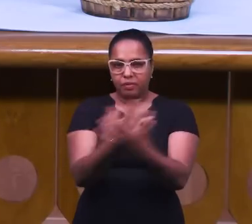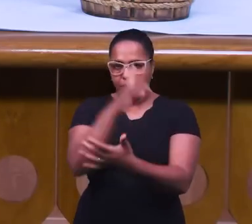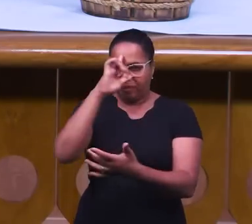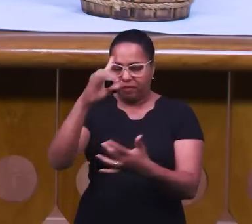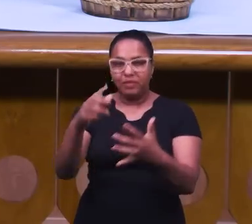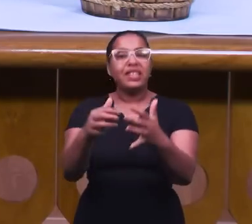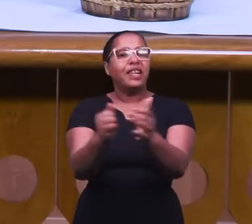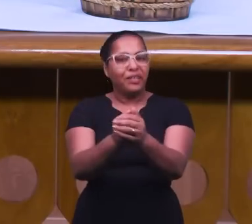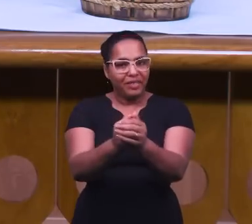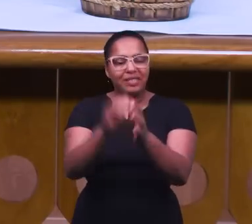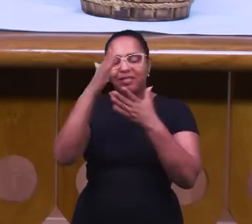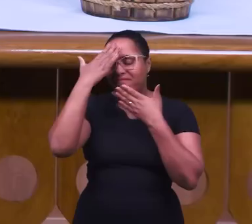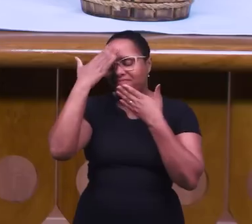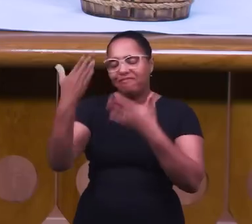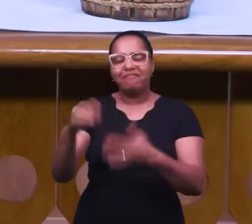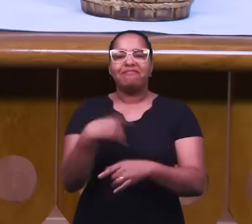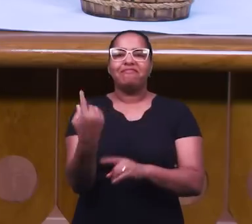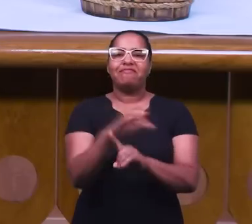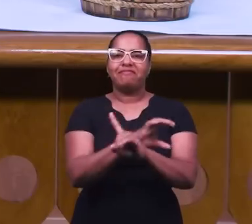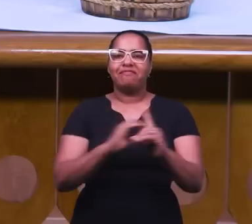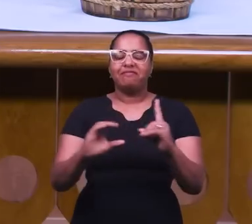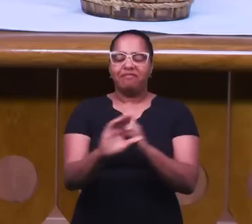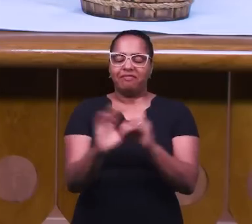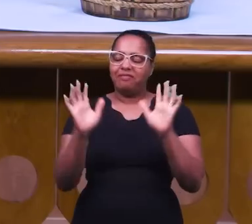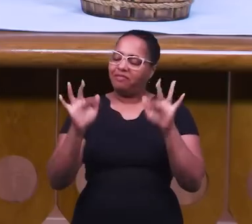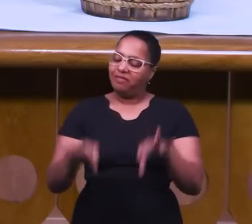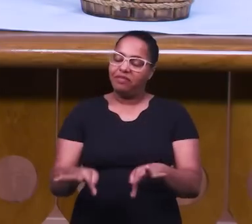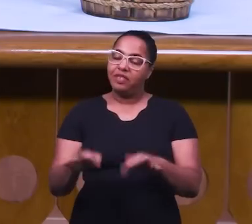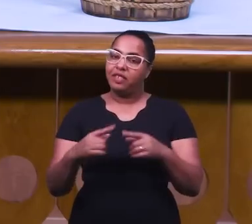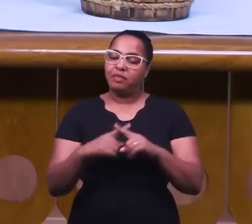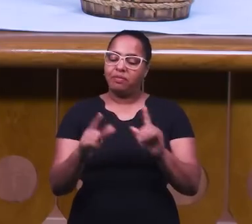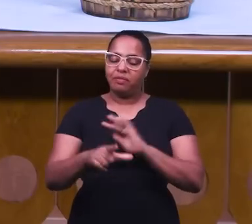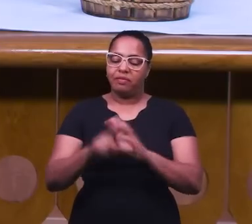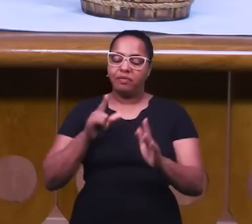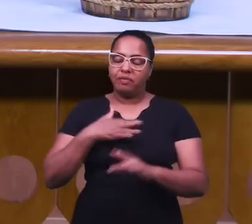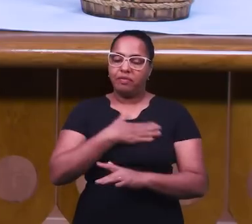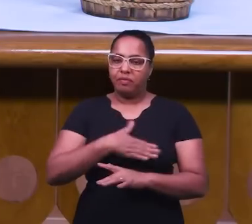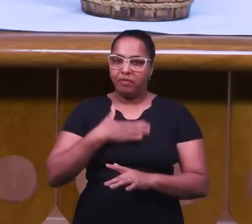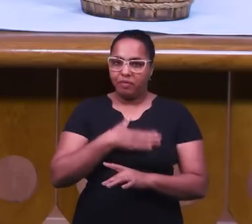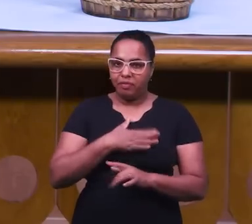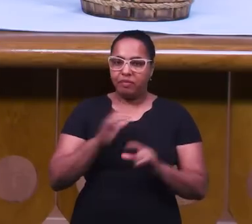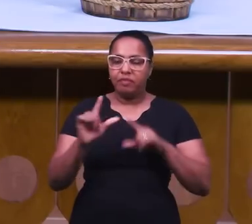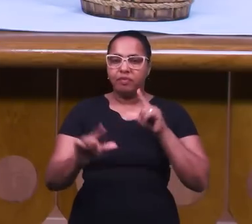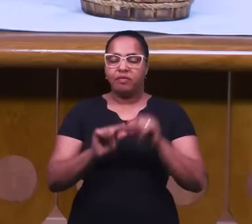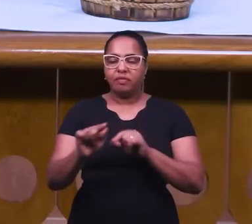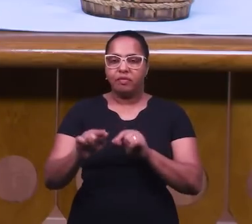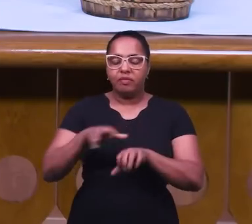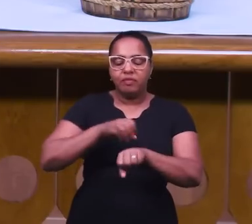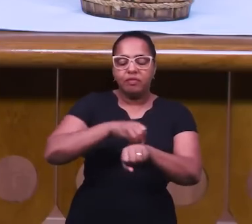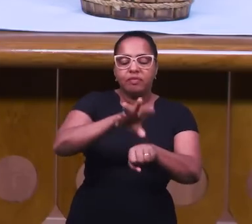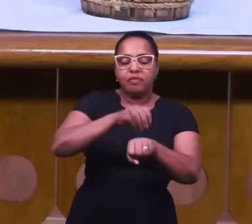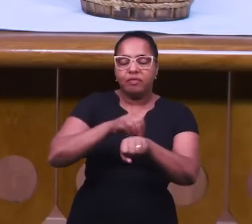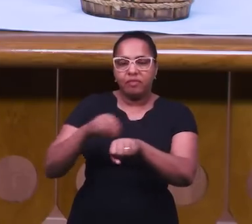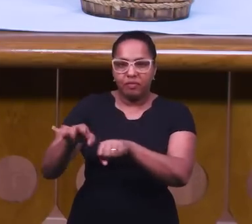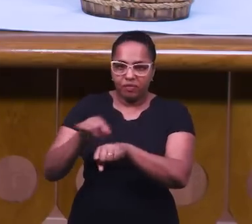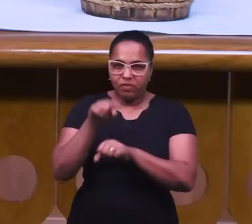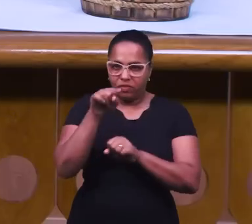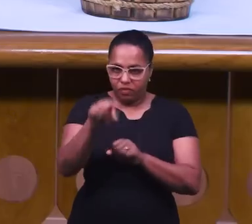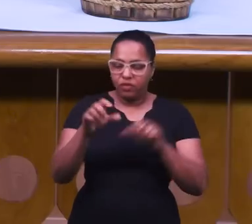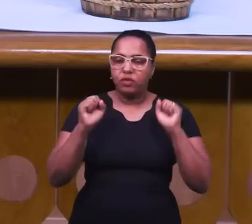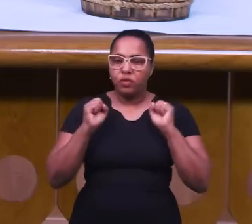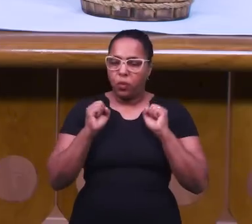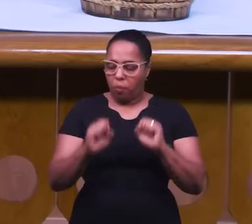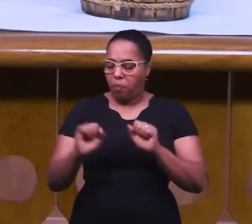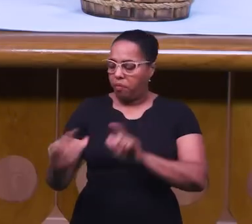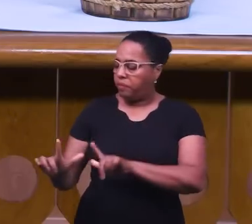Glória a Deus. Amém. Graças a Deus o nosso culto chega assim ao final, mas nós gostaríamos apenas de deixar aqui algumas recomendações que você